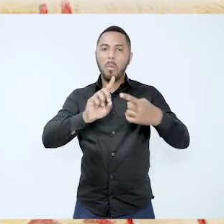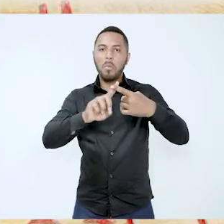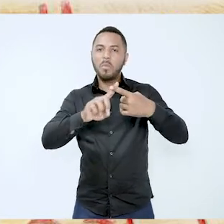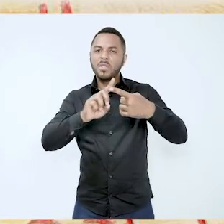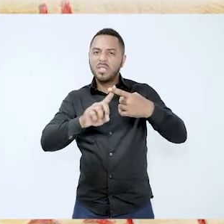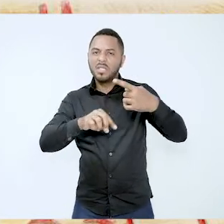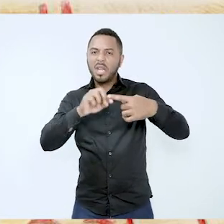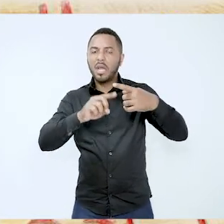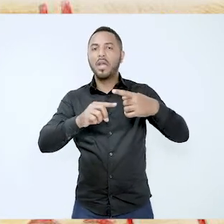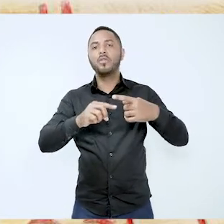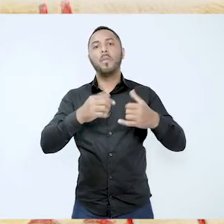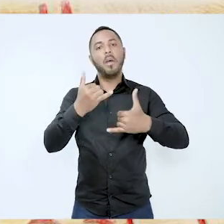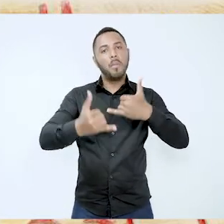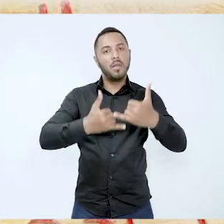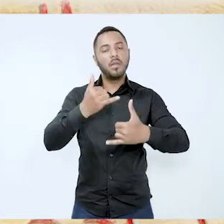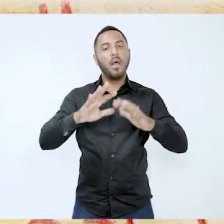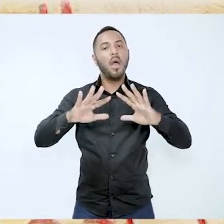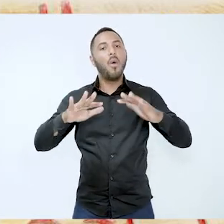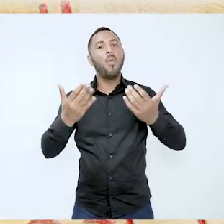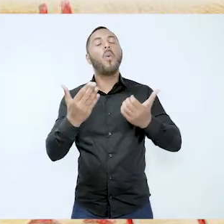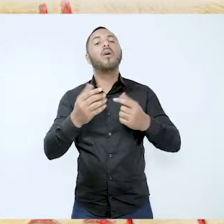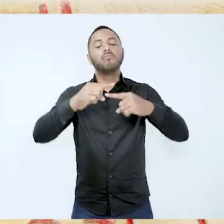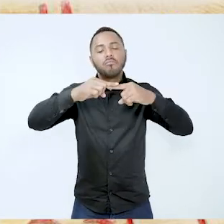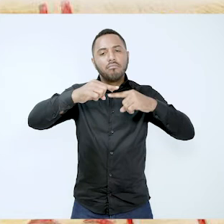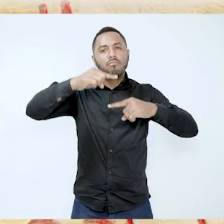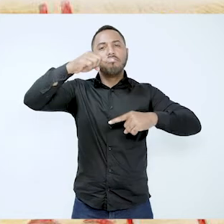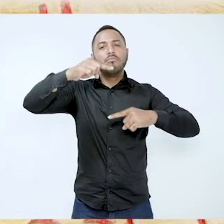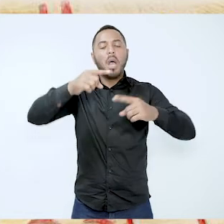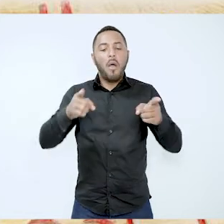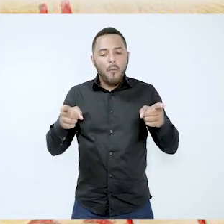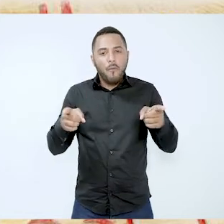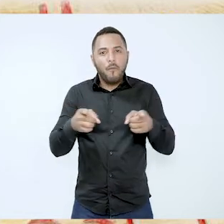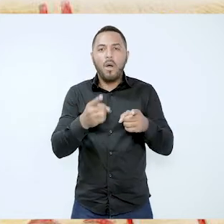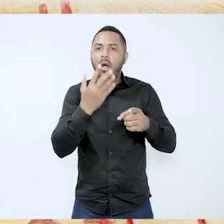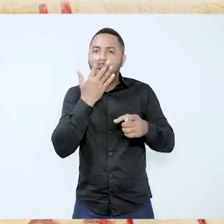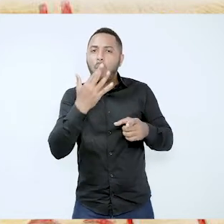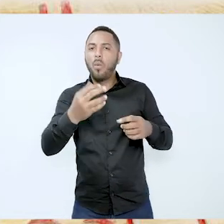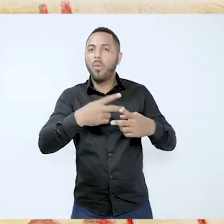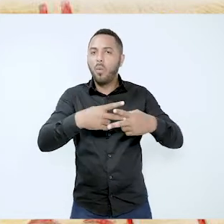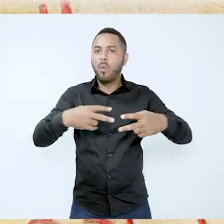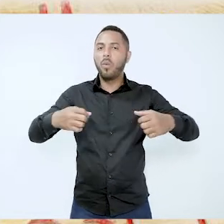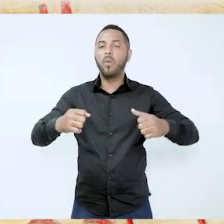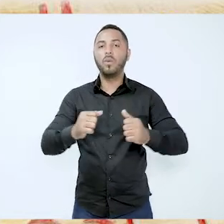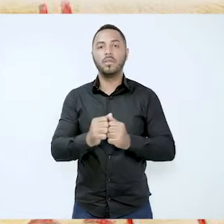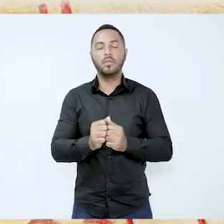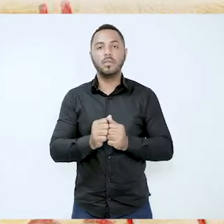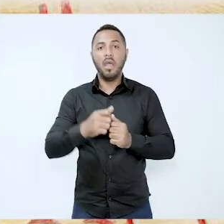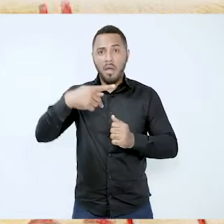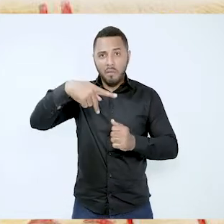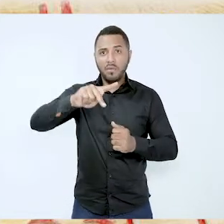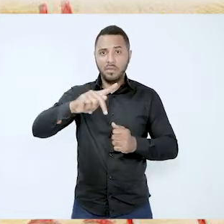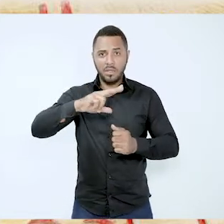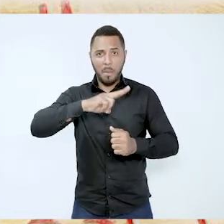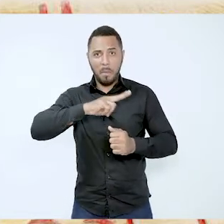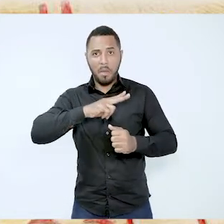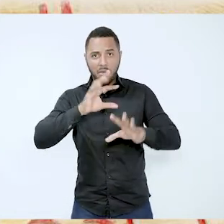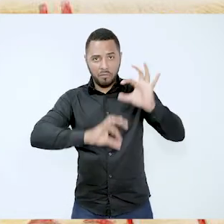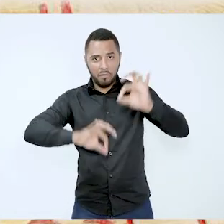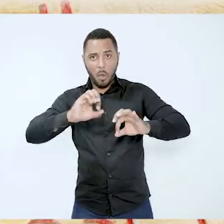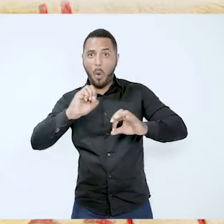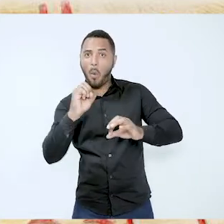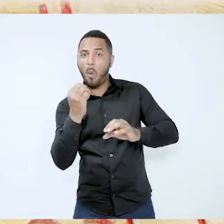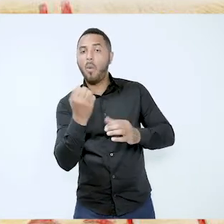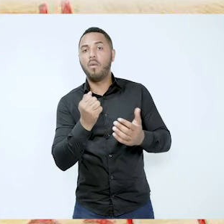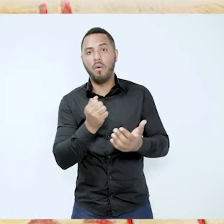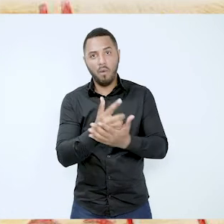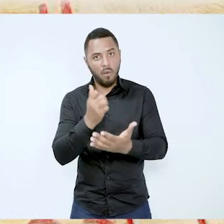objeto nessa brincadeira? E se usava, qual era o tamanho, qual era a forma, a cor? Se eram